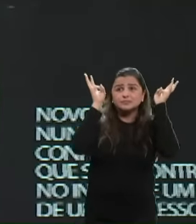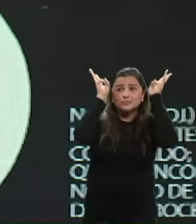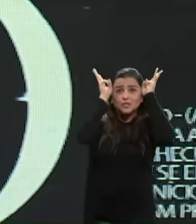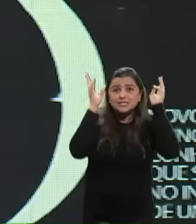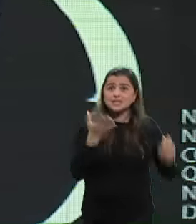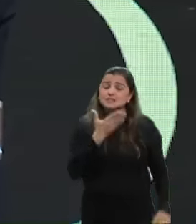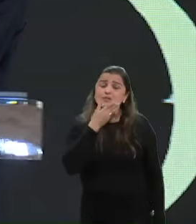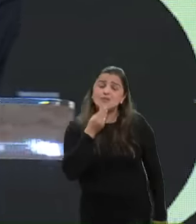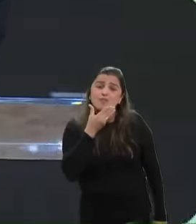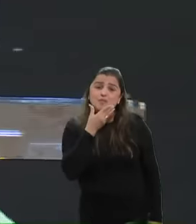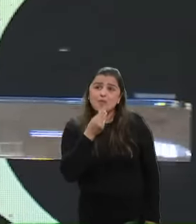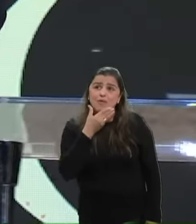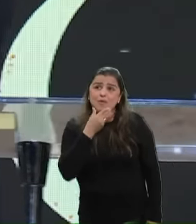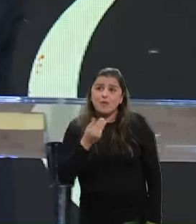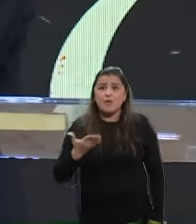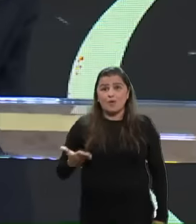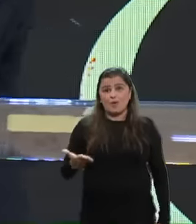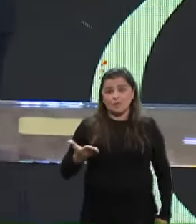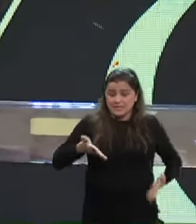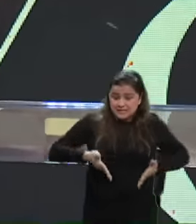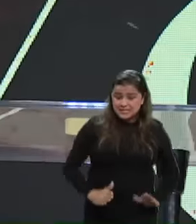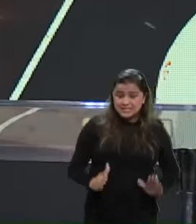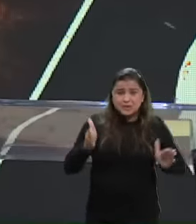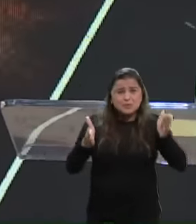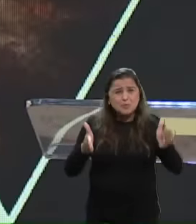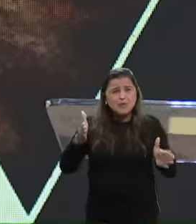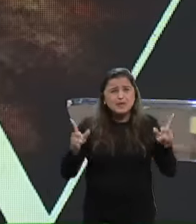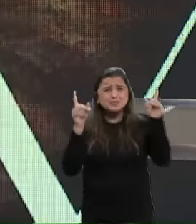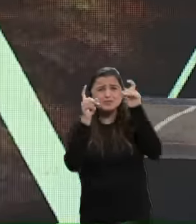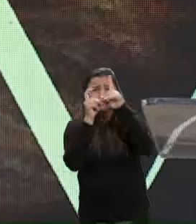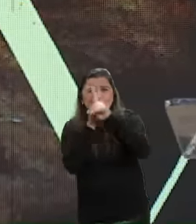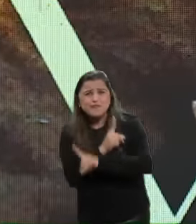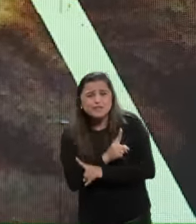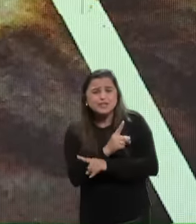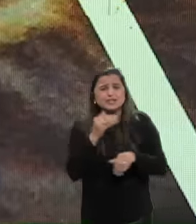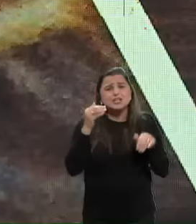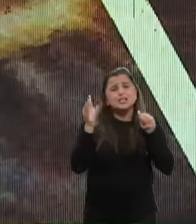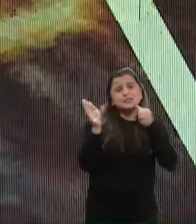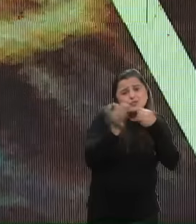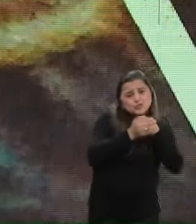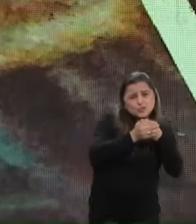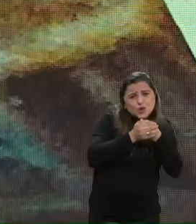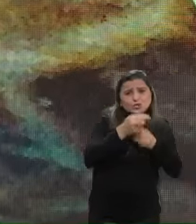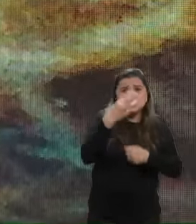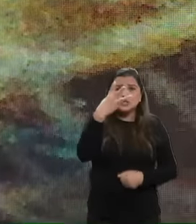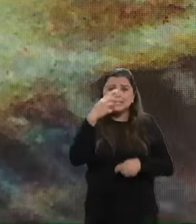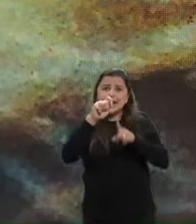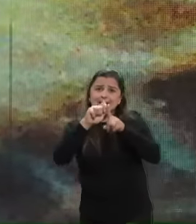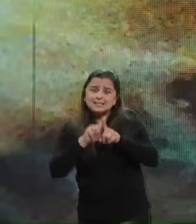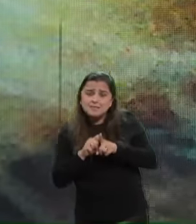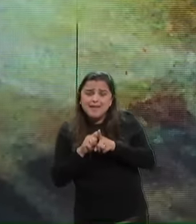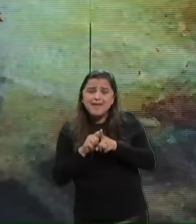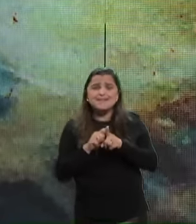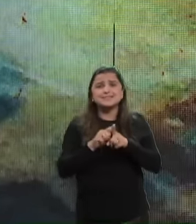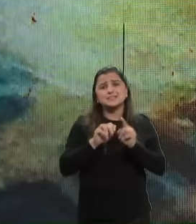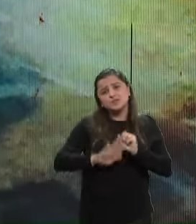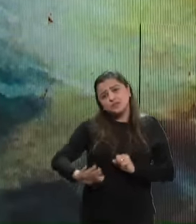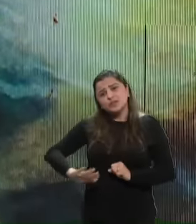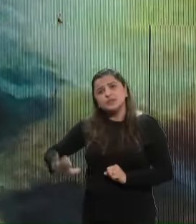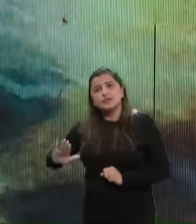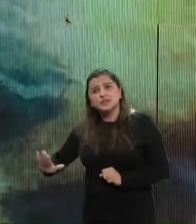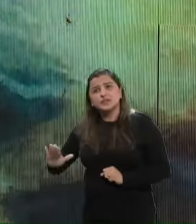o homem que nasceu em tempo de crise, o homem que ficou escondido 3 meses quando criança, o homem que